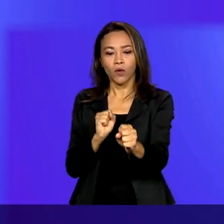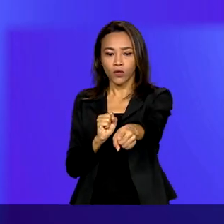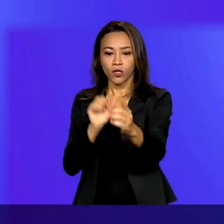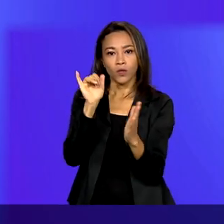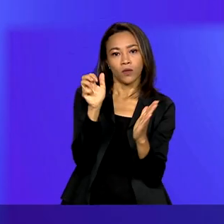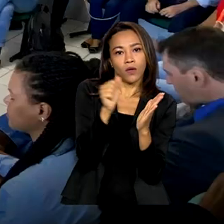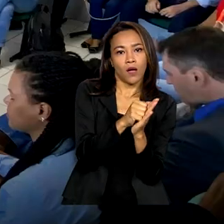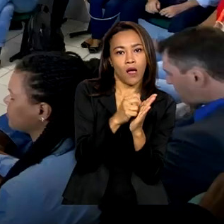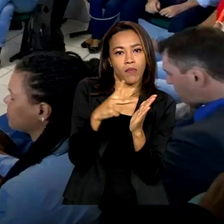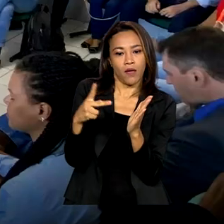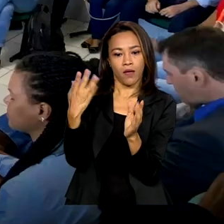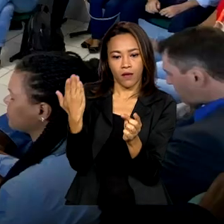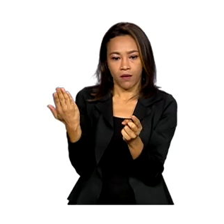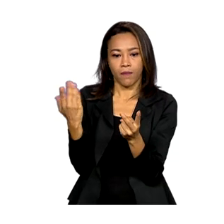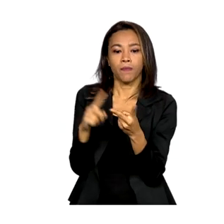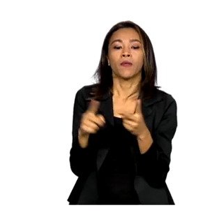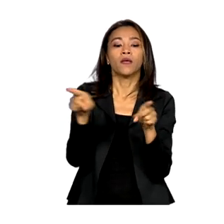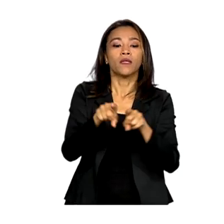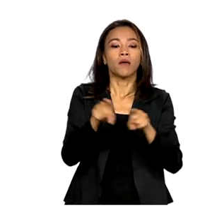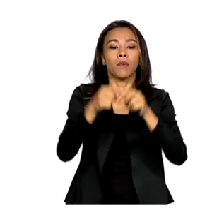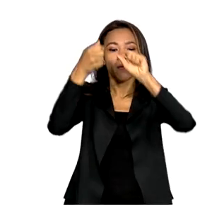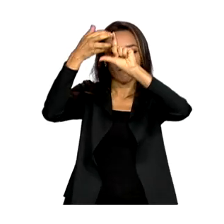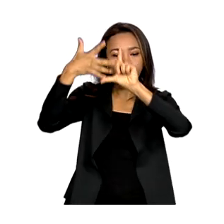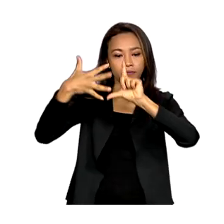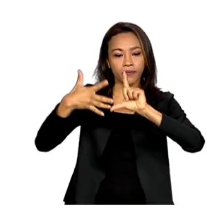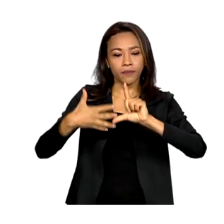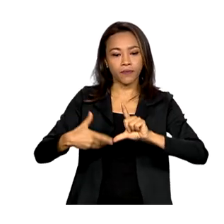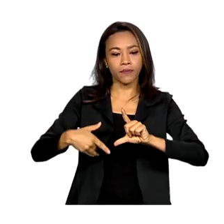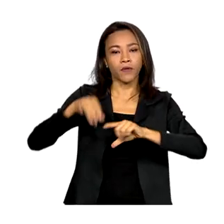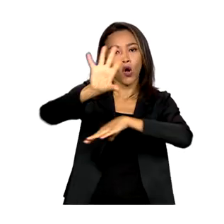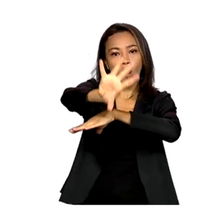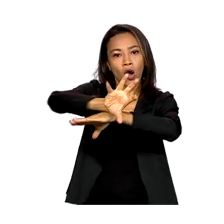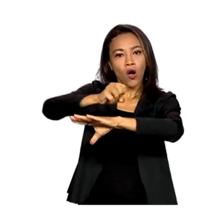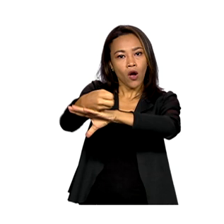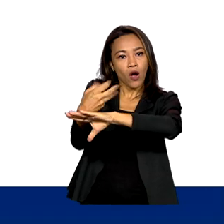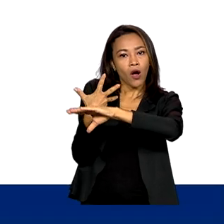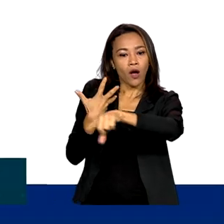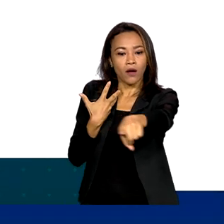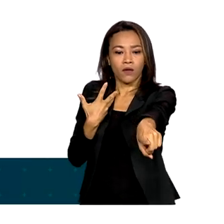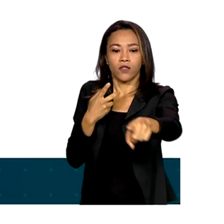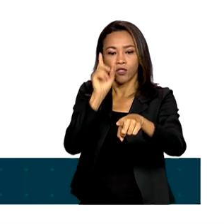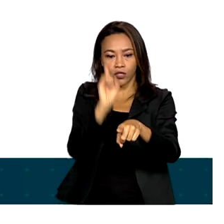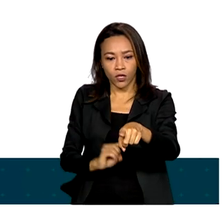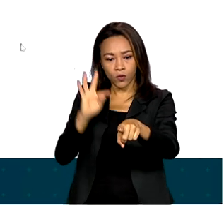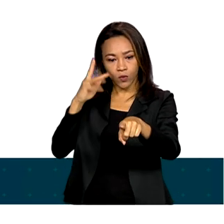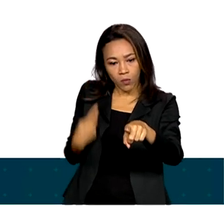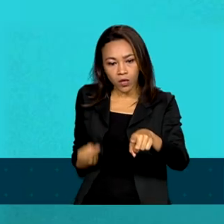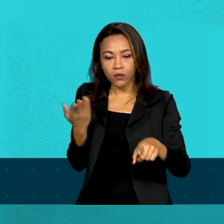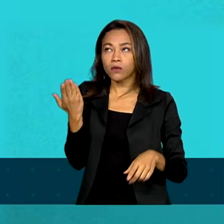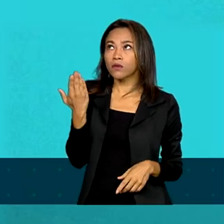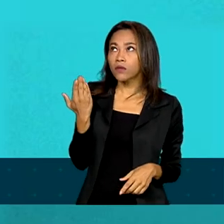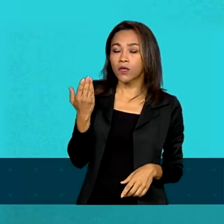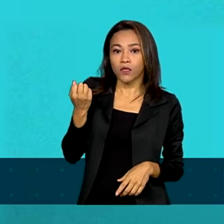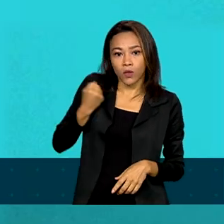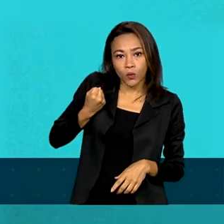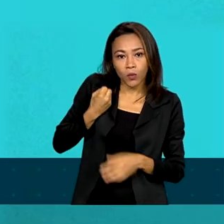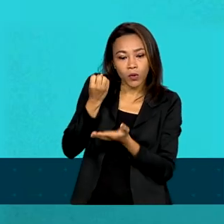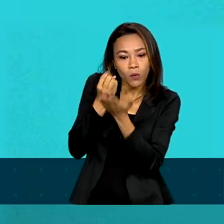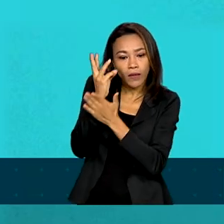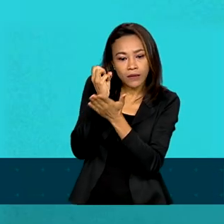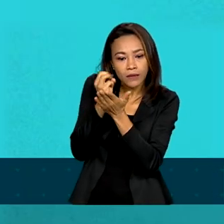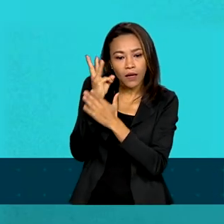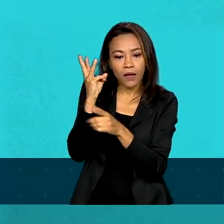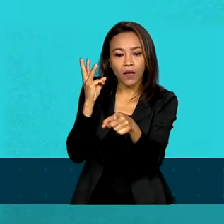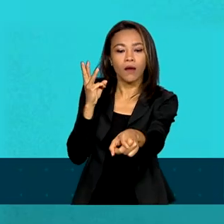Humanos Brasil e a página da Ouvidoria Nacional de Direitos Humanos. Tem ainda o número do WhatsApp